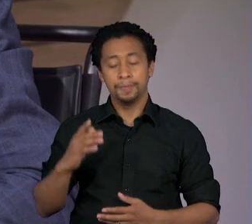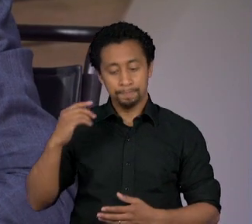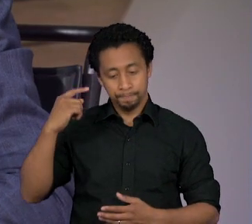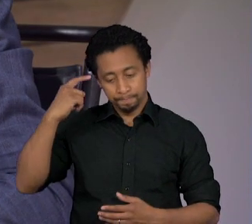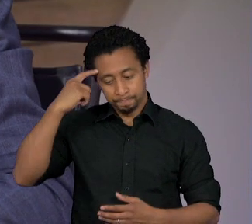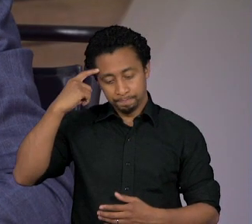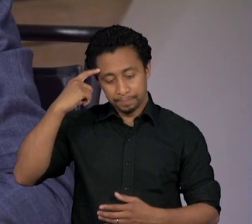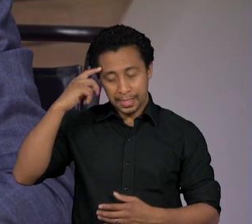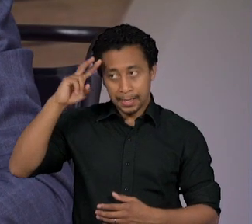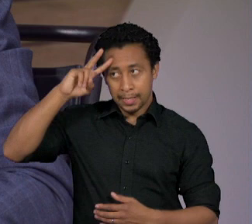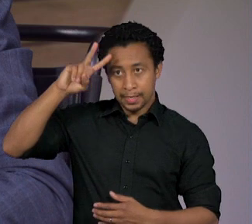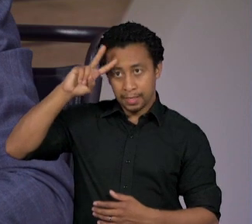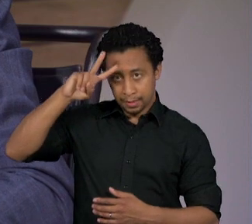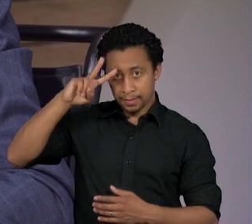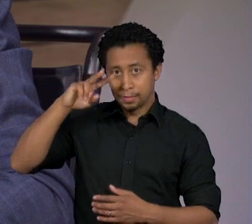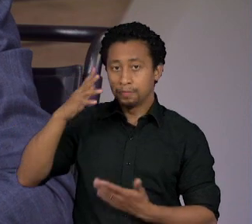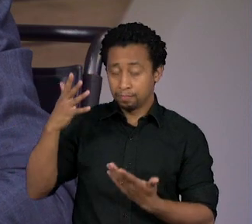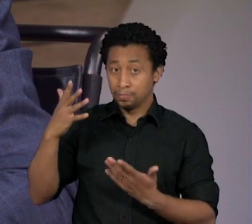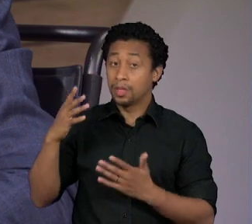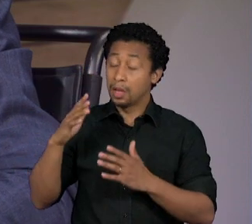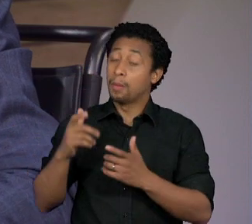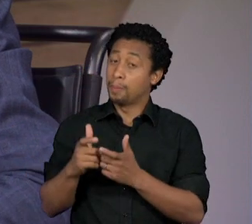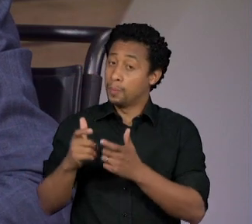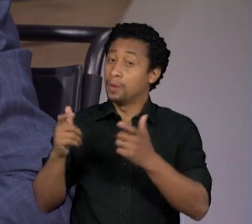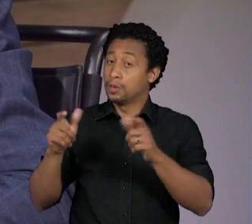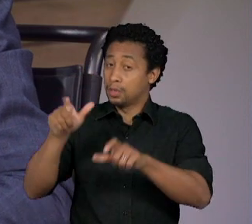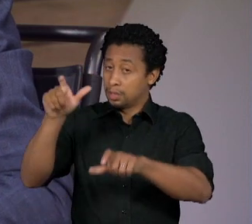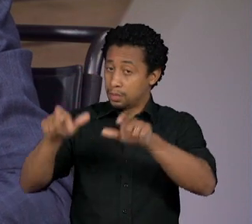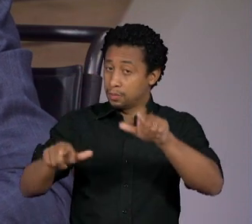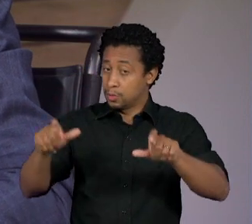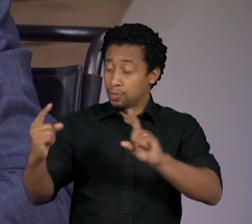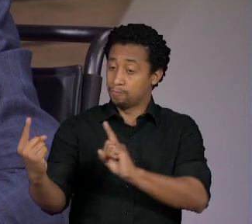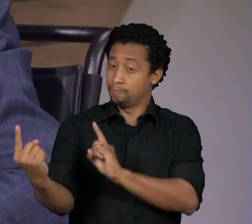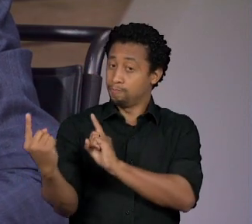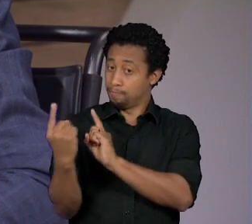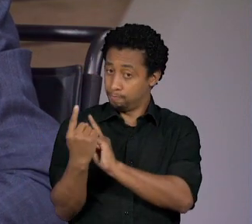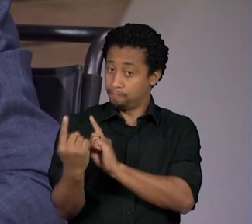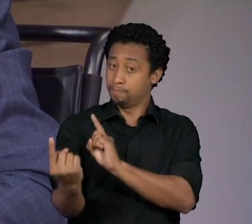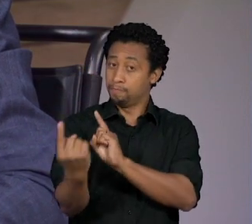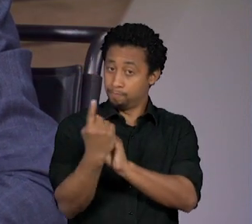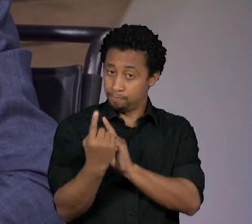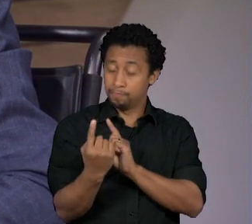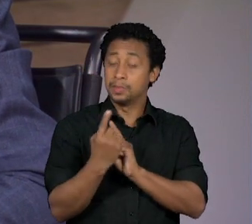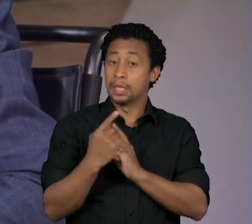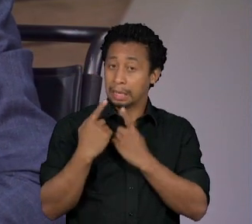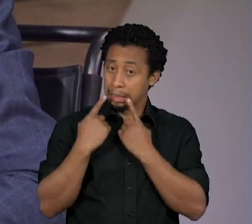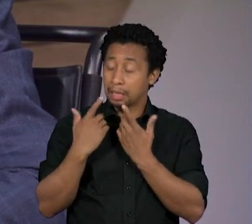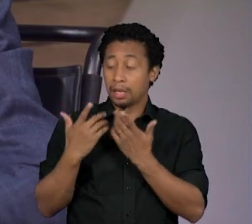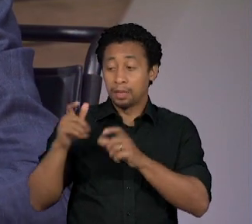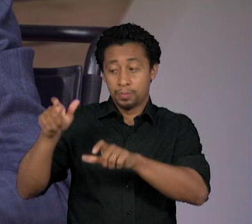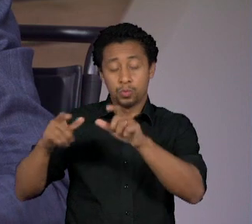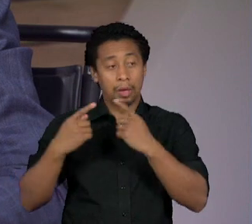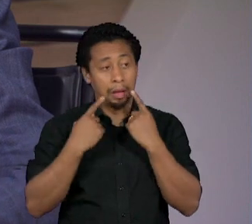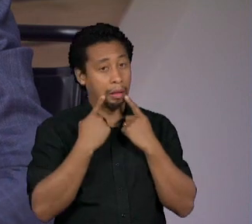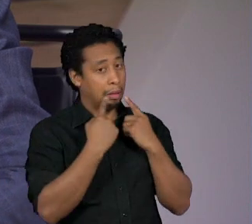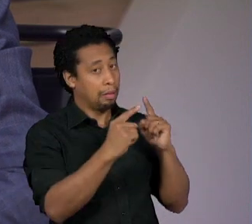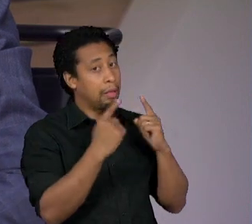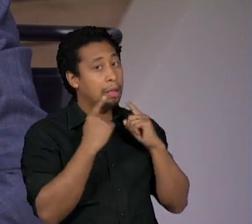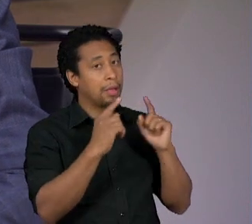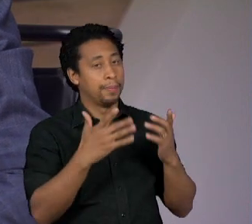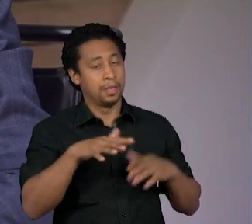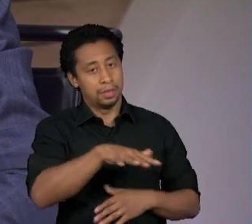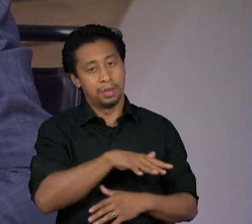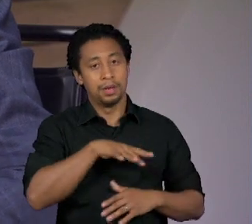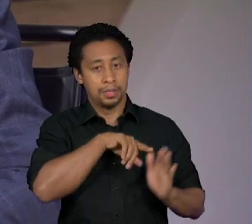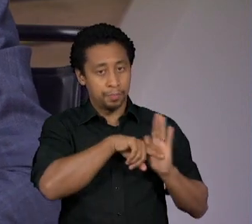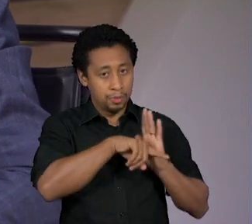vamos dizer assim, sido uma queixa frequente no consultório dos médicos, em especial do neurologista, né? Tanto no jovem quanto